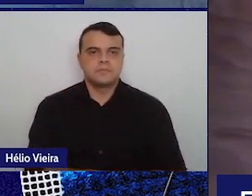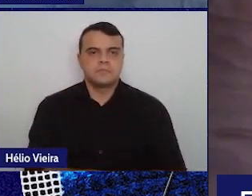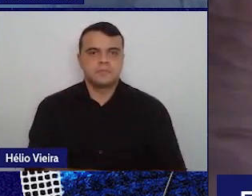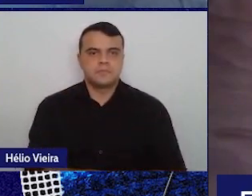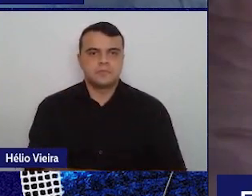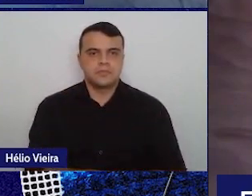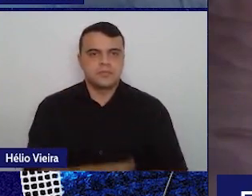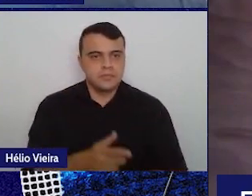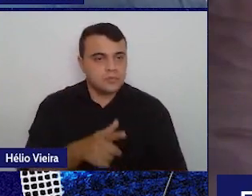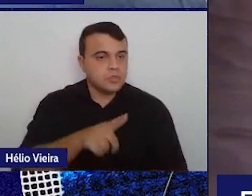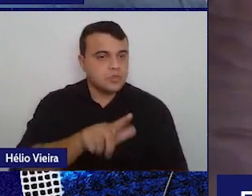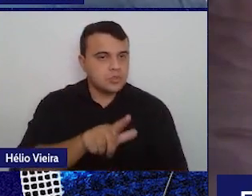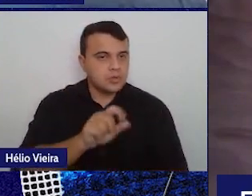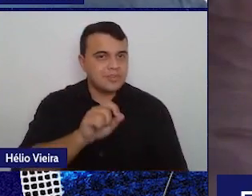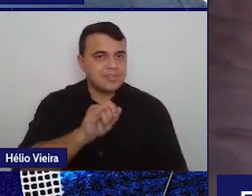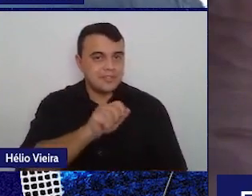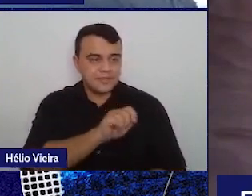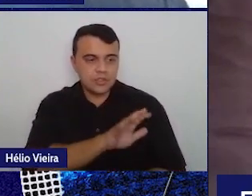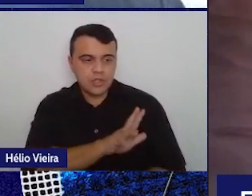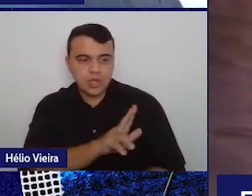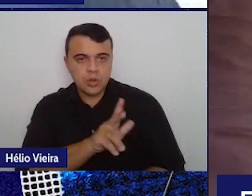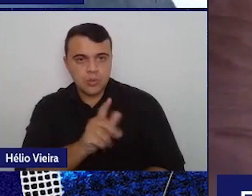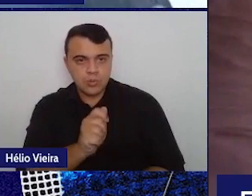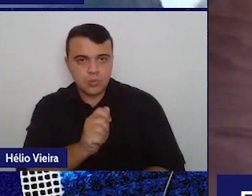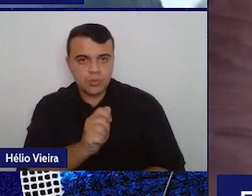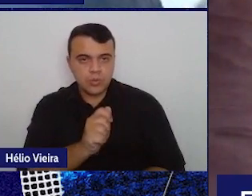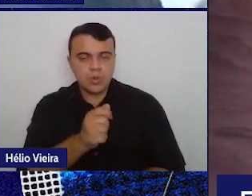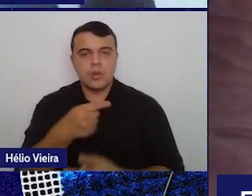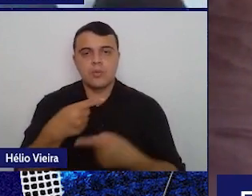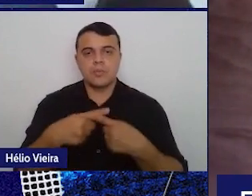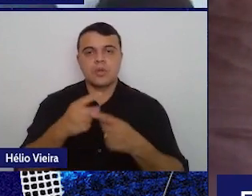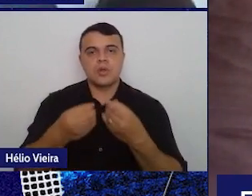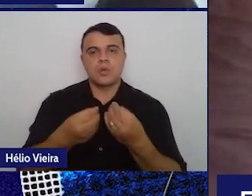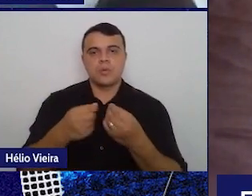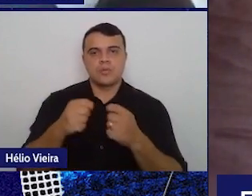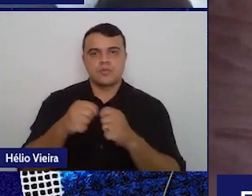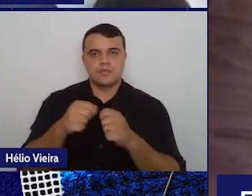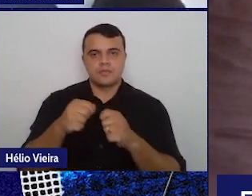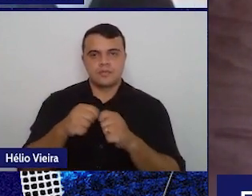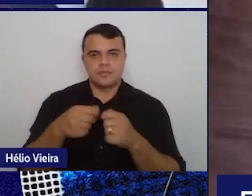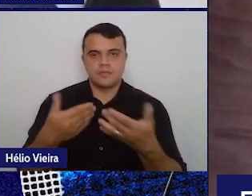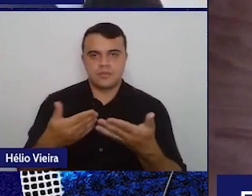e voltou. Depois que eu fiz isso tudo aqui, o que a gente vai